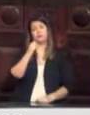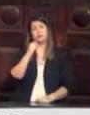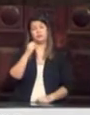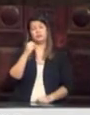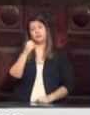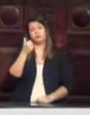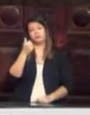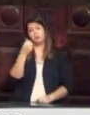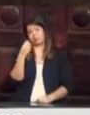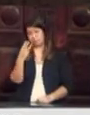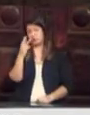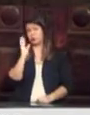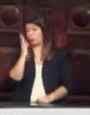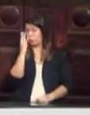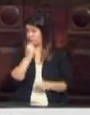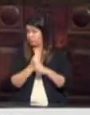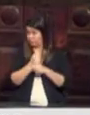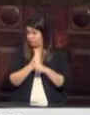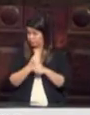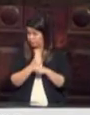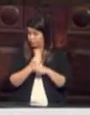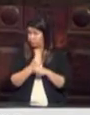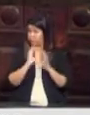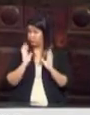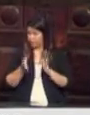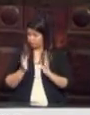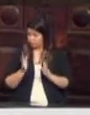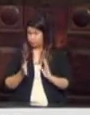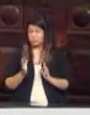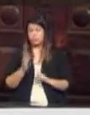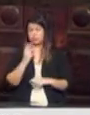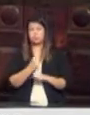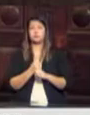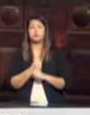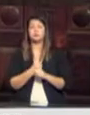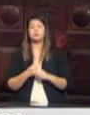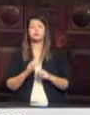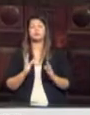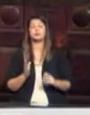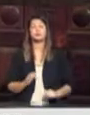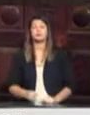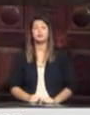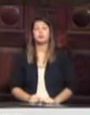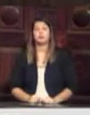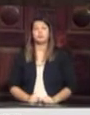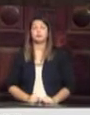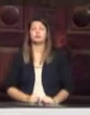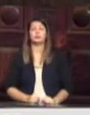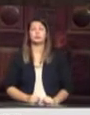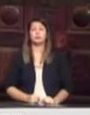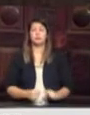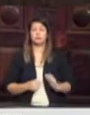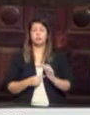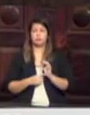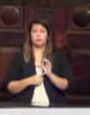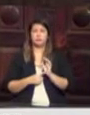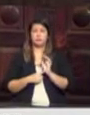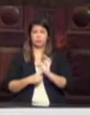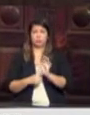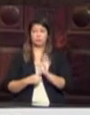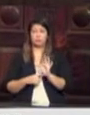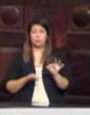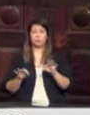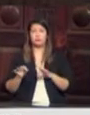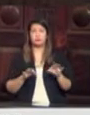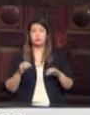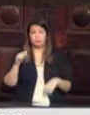já se vão 4 anos após a promulgação da lei, apresentamos o seguinte projeto a essa